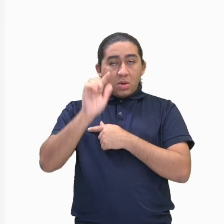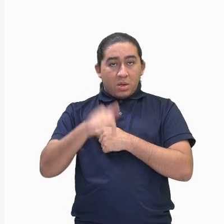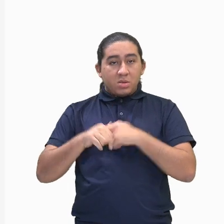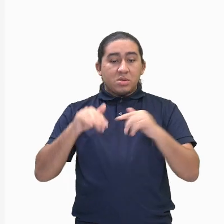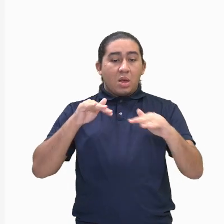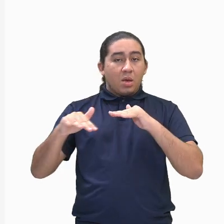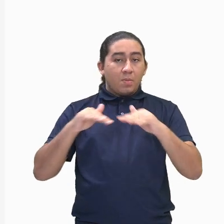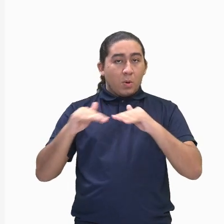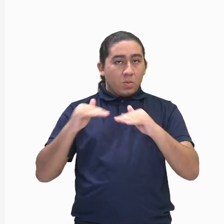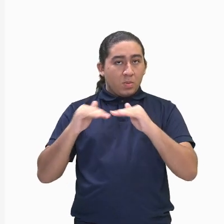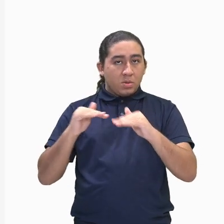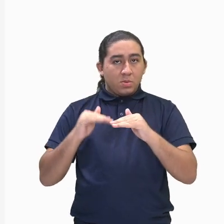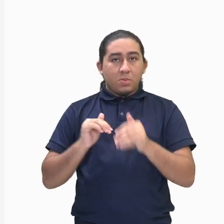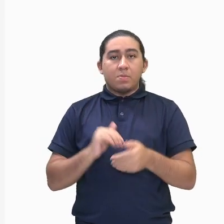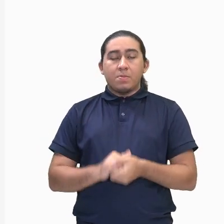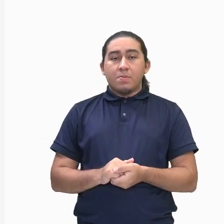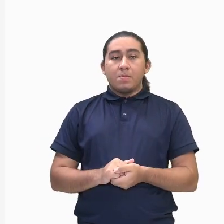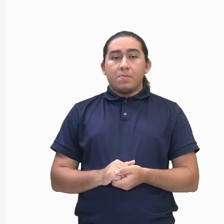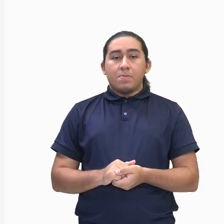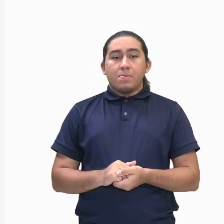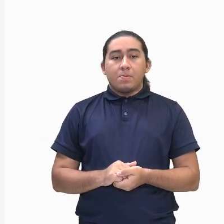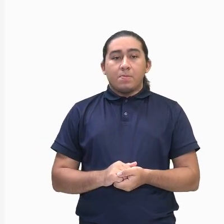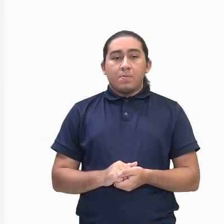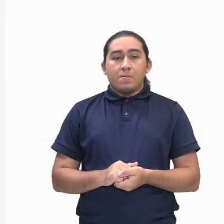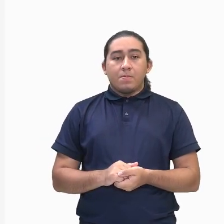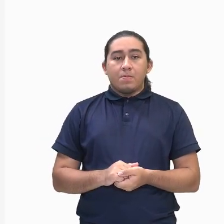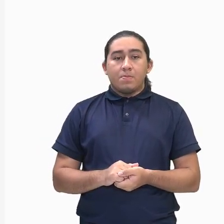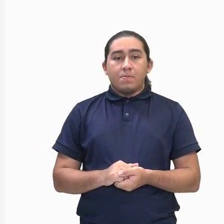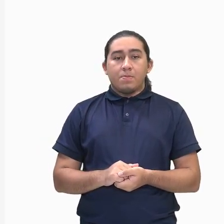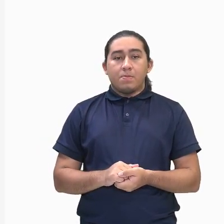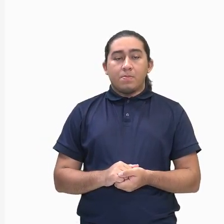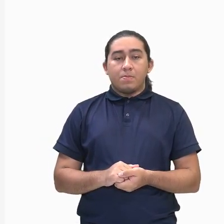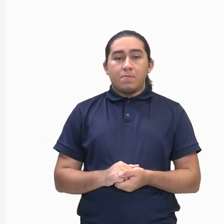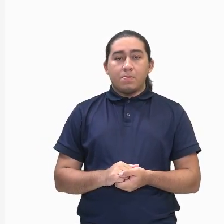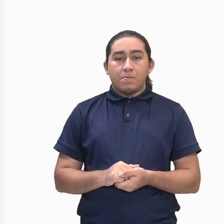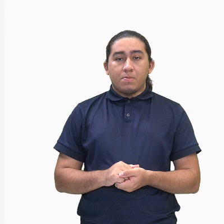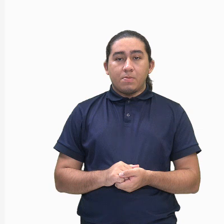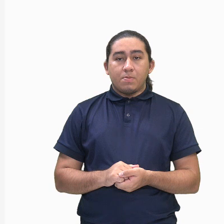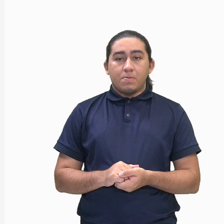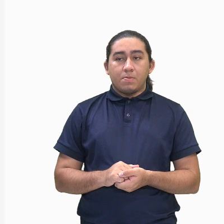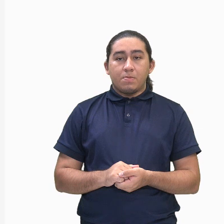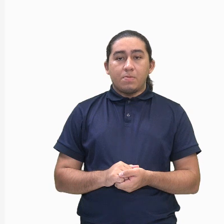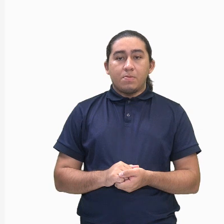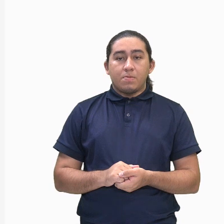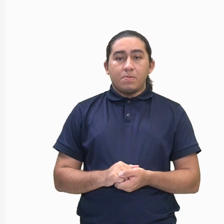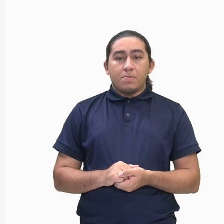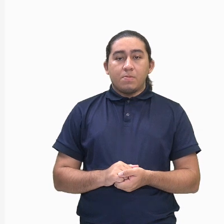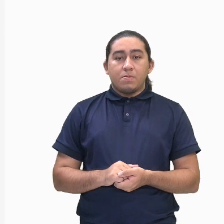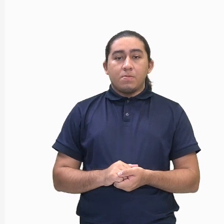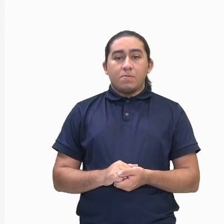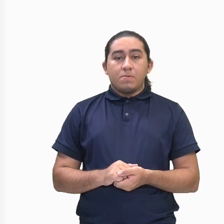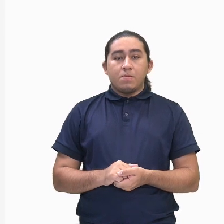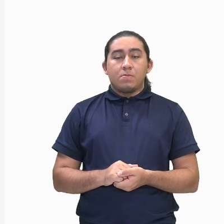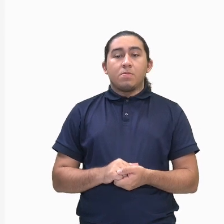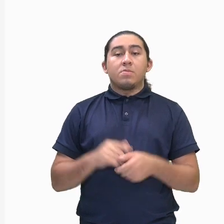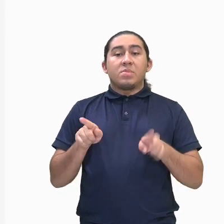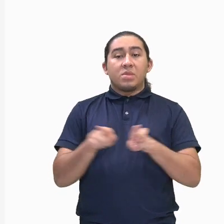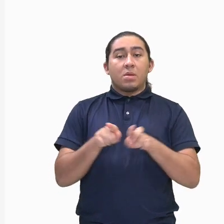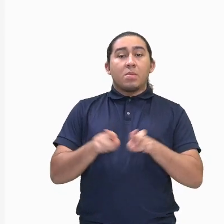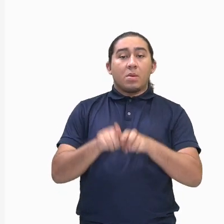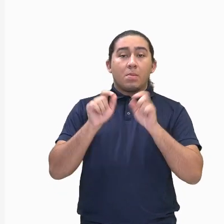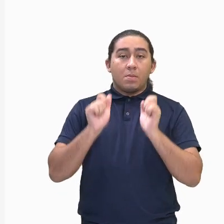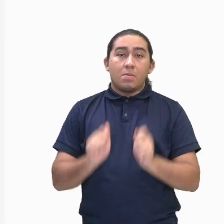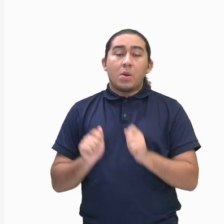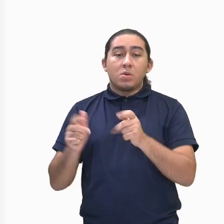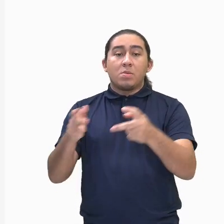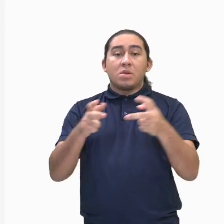como a gente viu, das placas tectônicas. Além disso, além de elevar as cordilheiras, a gente pode observar que